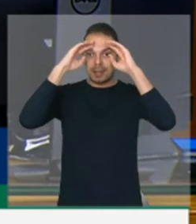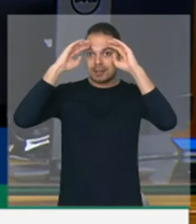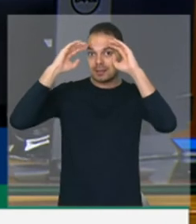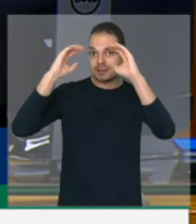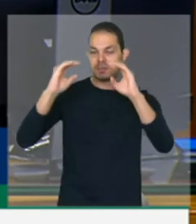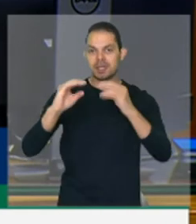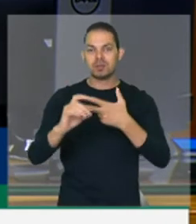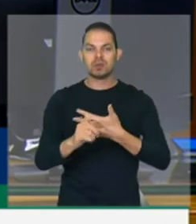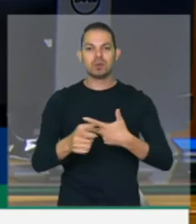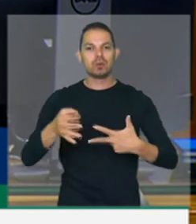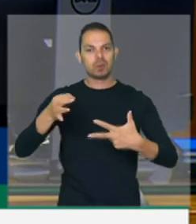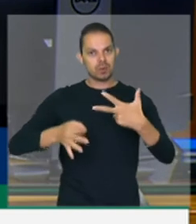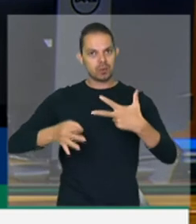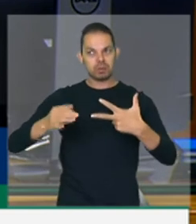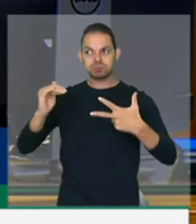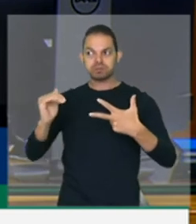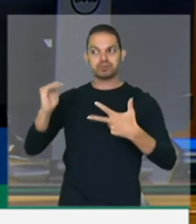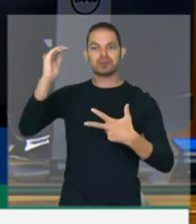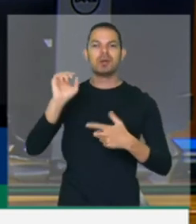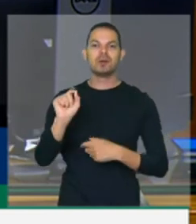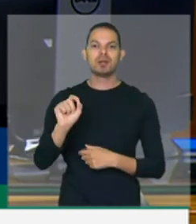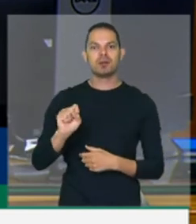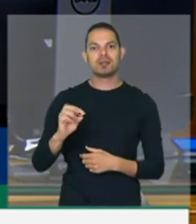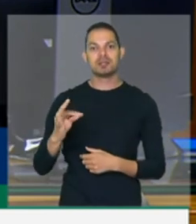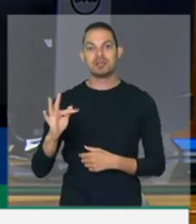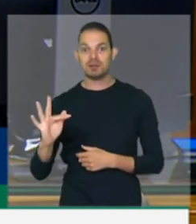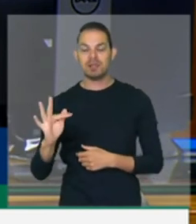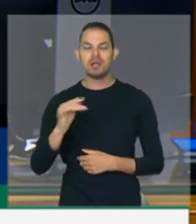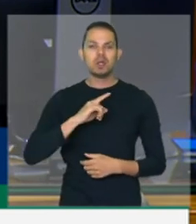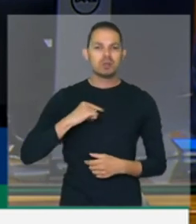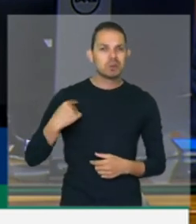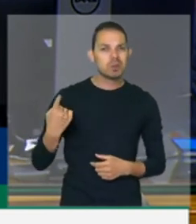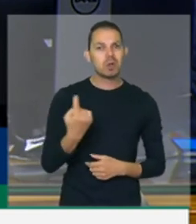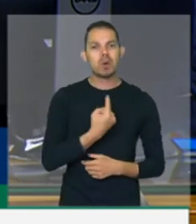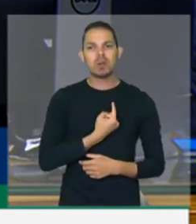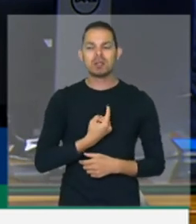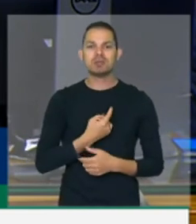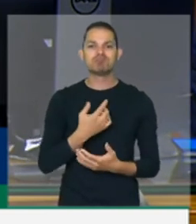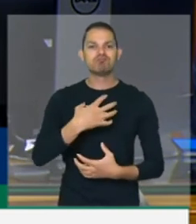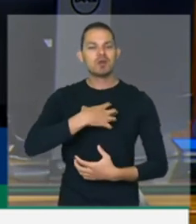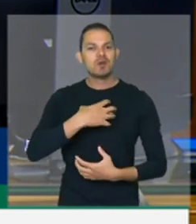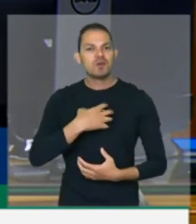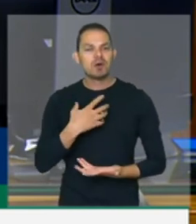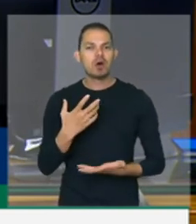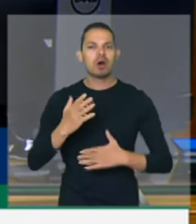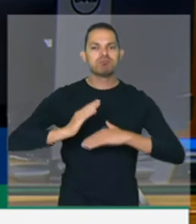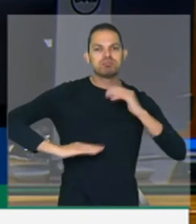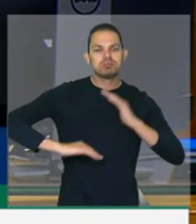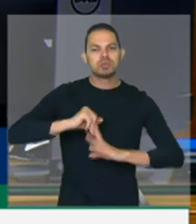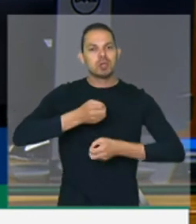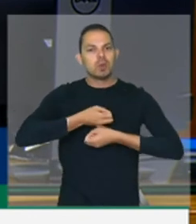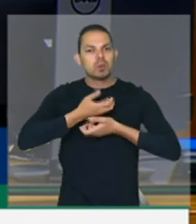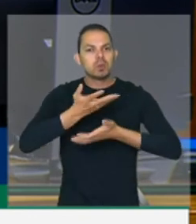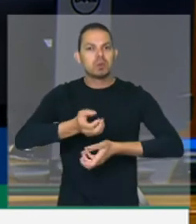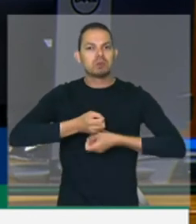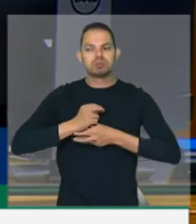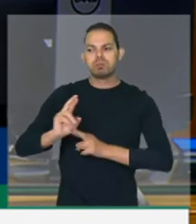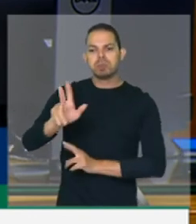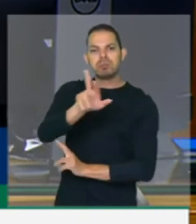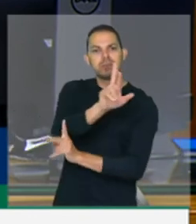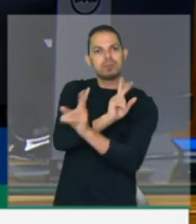Poder Judiciário brasileiro. Todos aqui temos diferentes formas e diferentes maneiras de expressar nossas